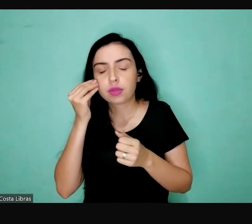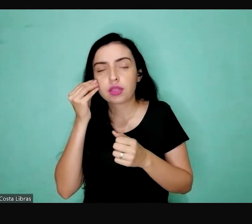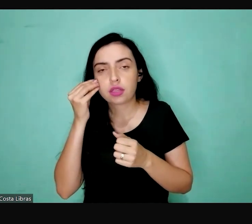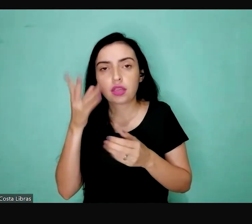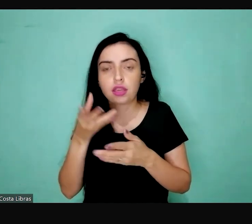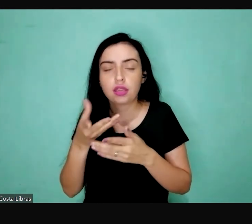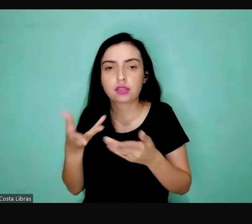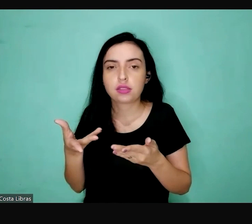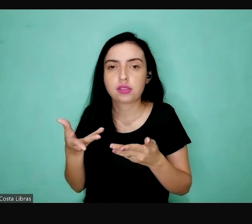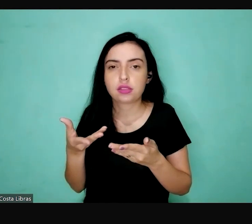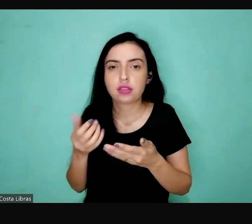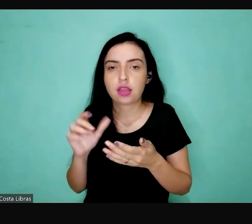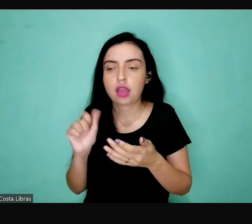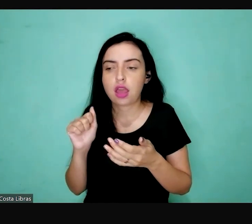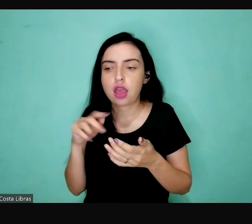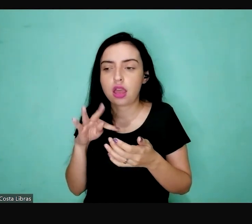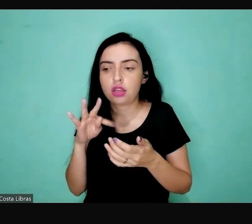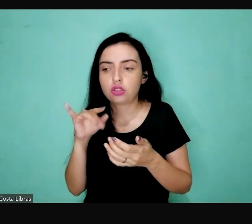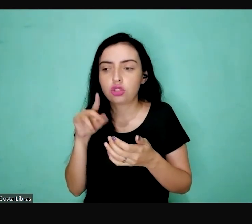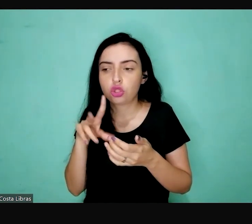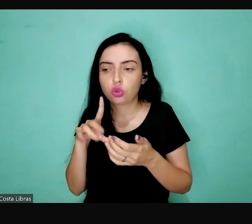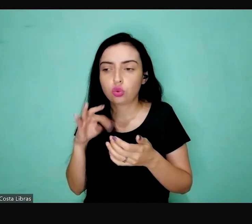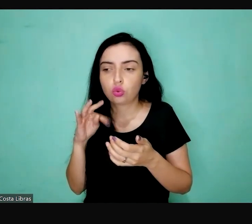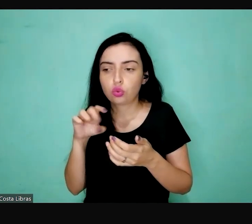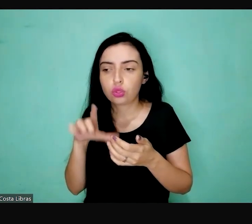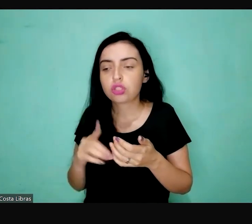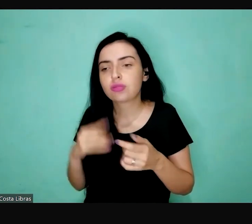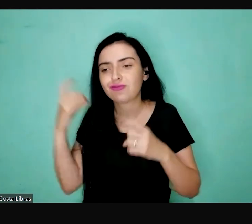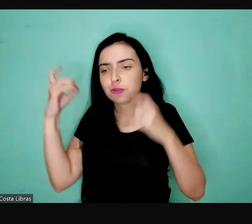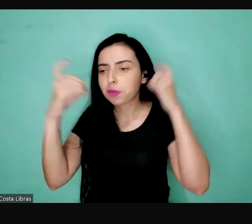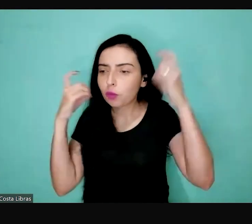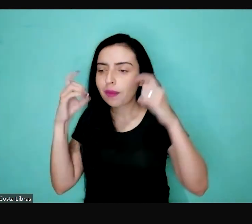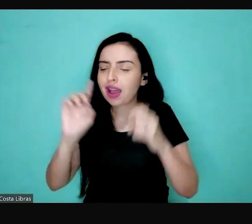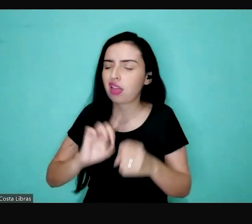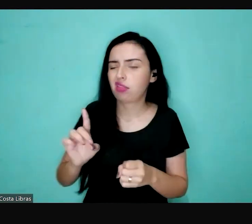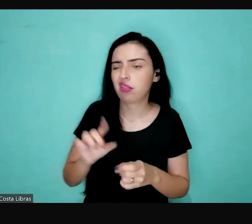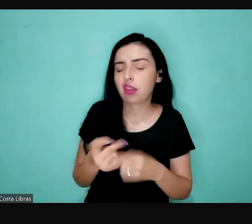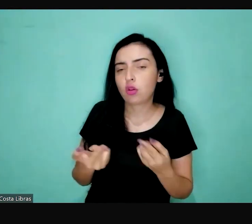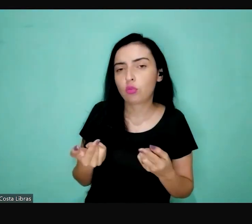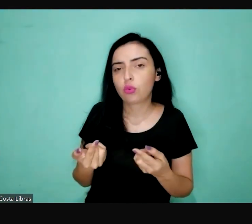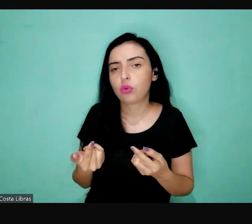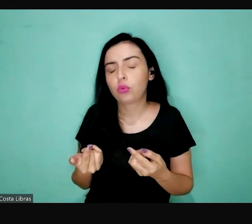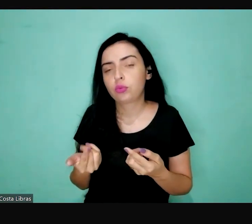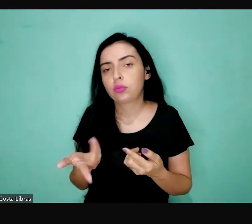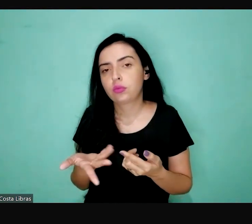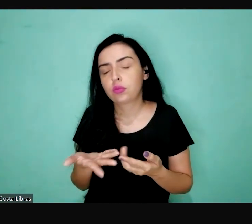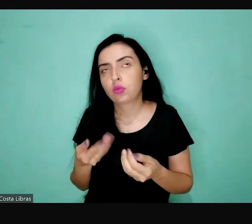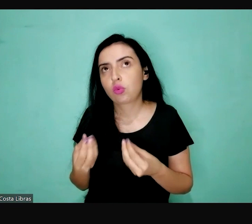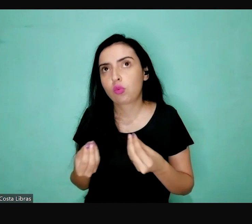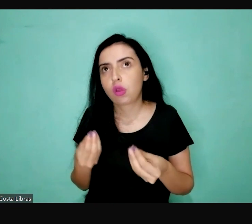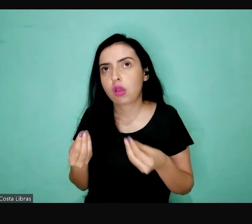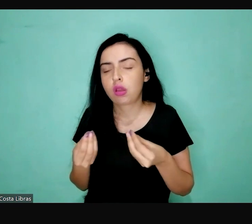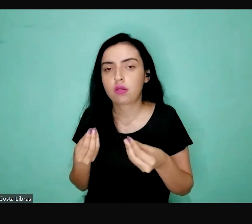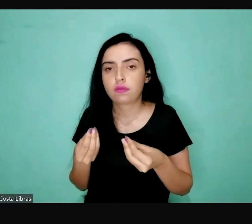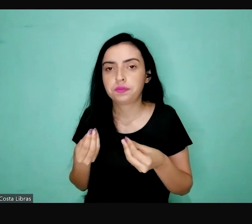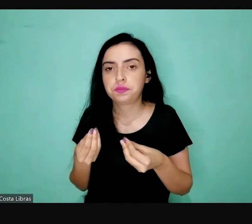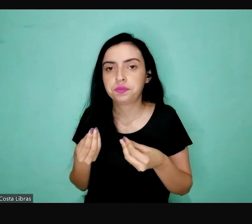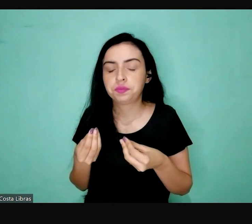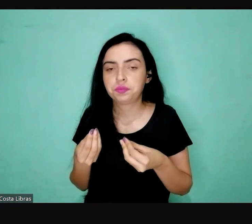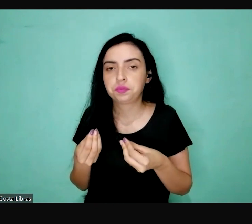foi ativa, preocupada ou não, ou se ficou sem, com em,